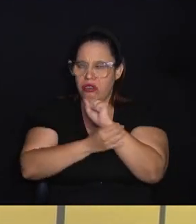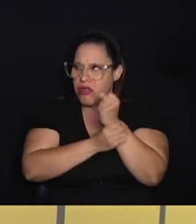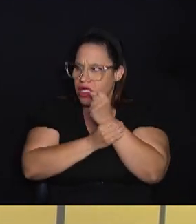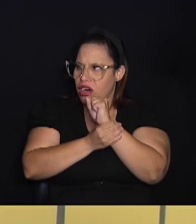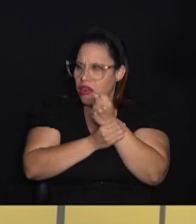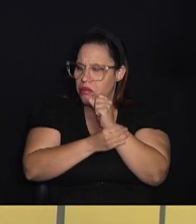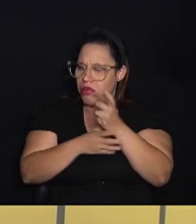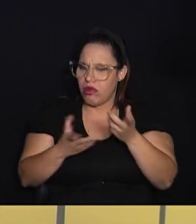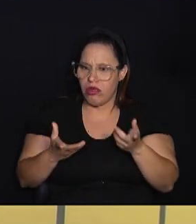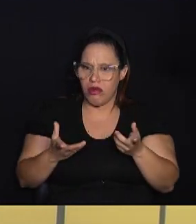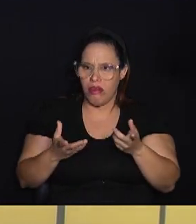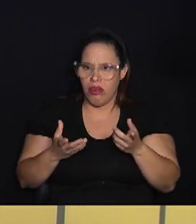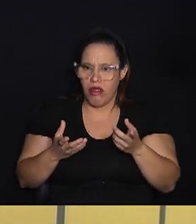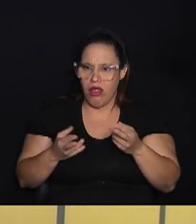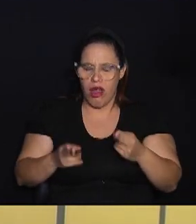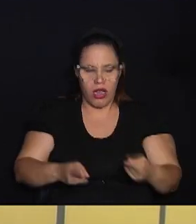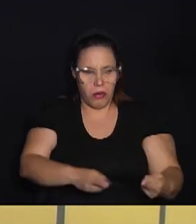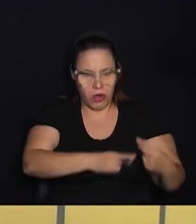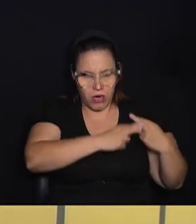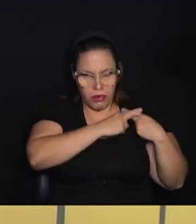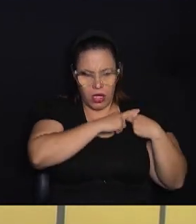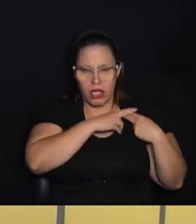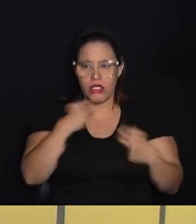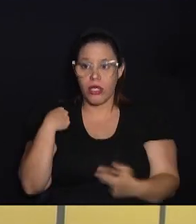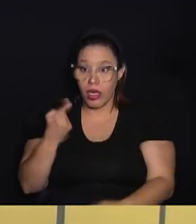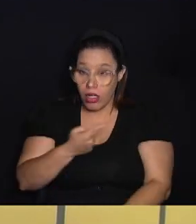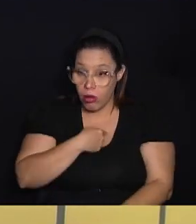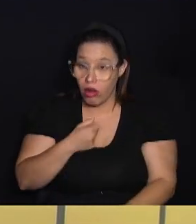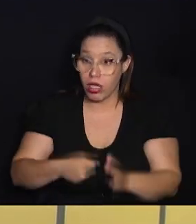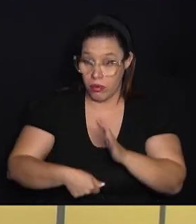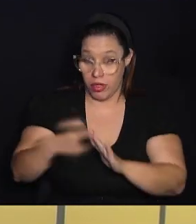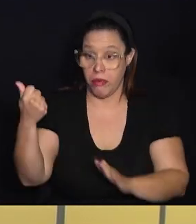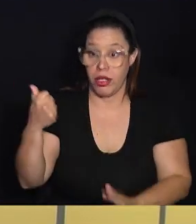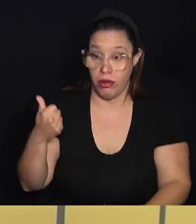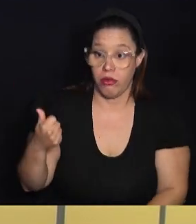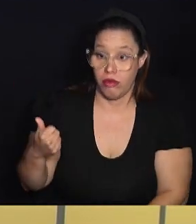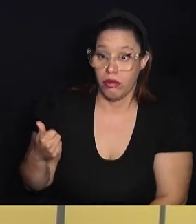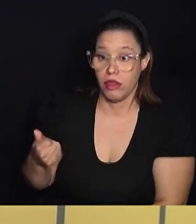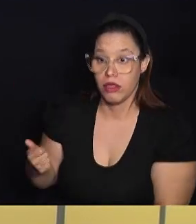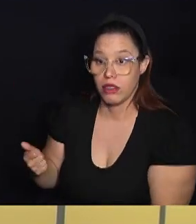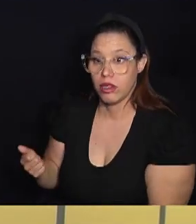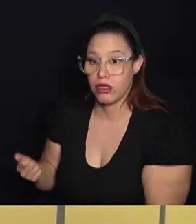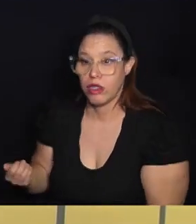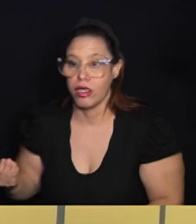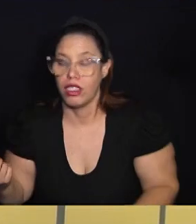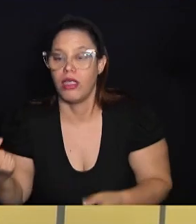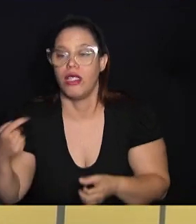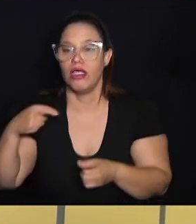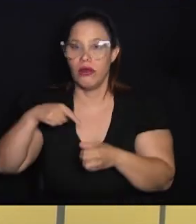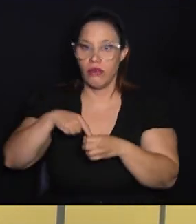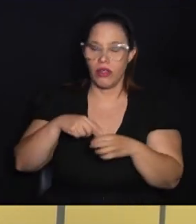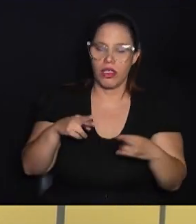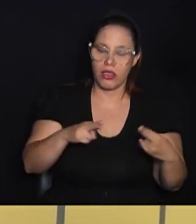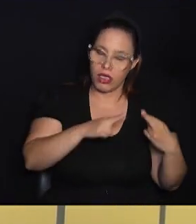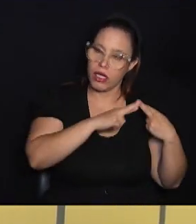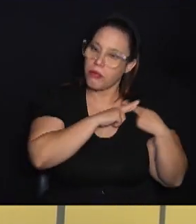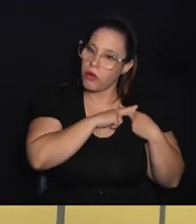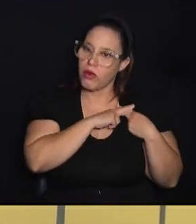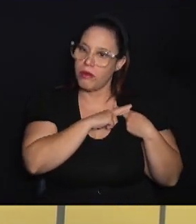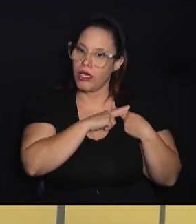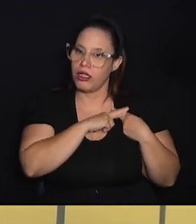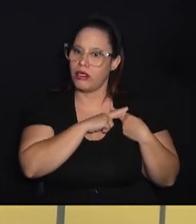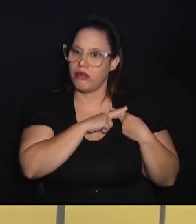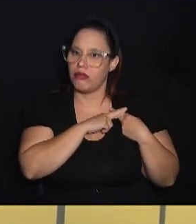essa responsabilidade eu acho que esse lugar da integralidade que você falou ele ele vem da autoresponsabilidade de você se